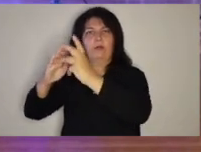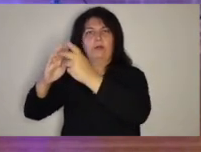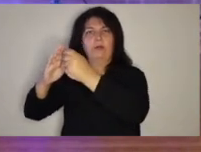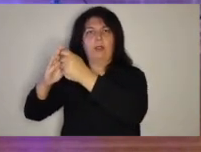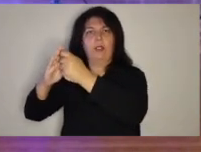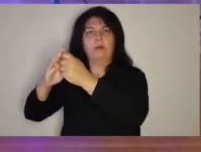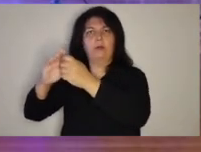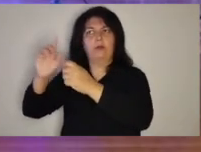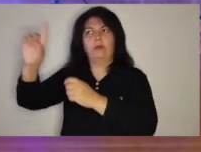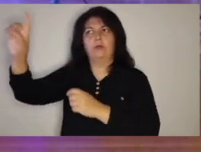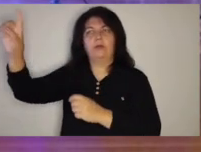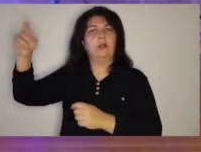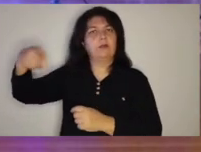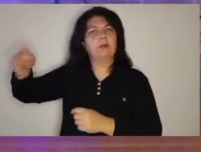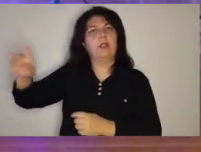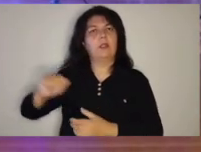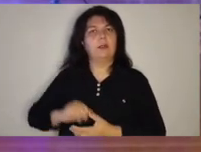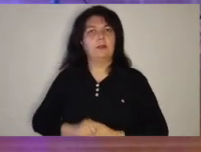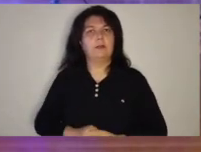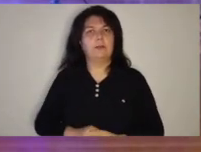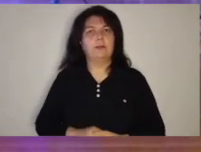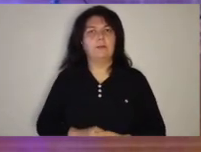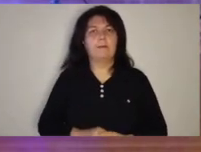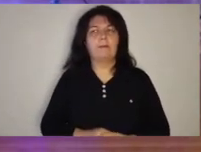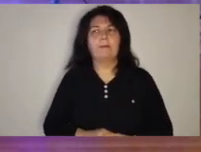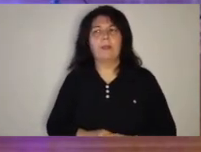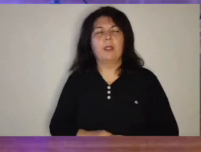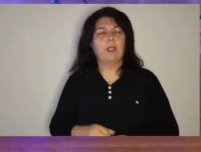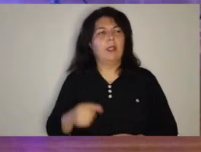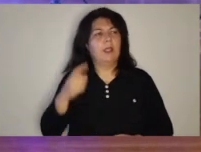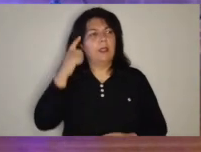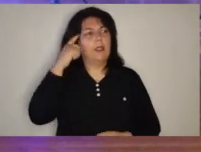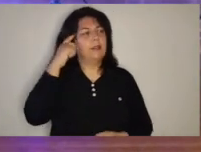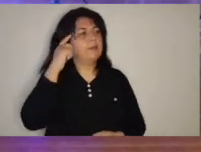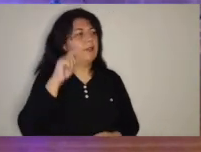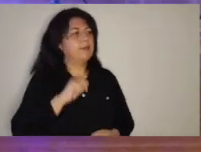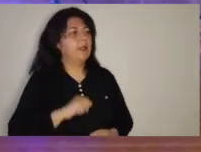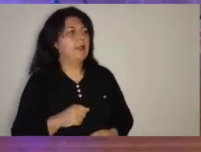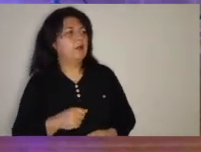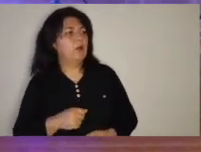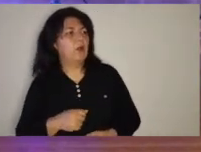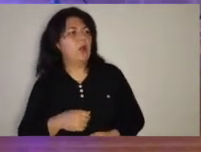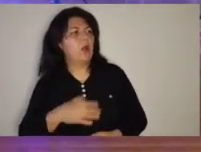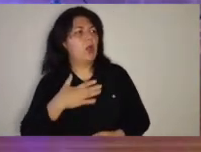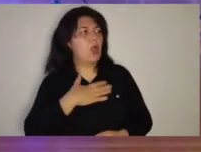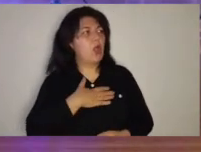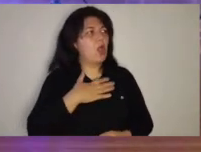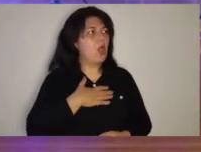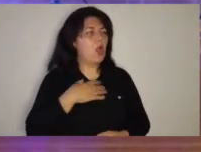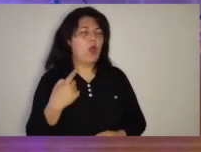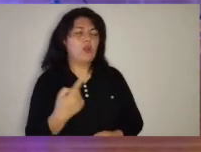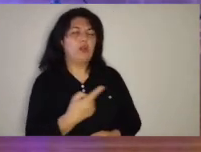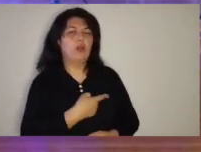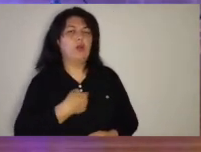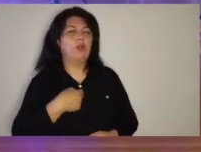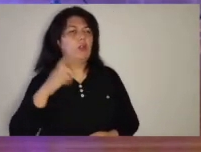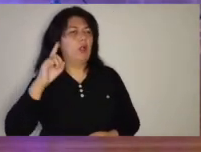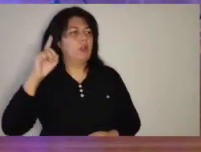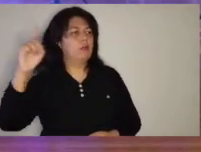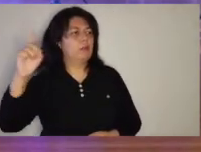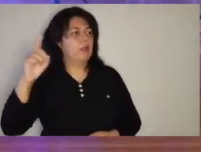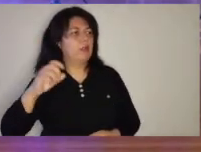aí disseram que eles colocaram lá porque eles falaram assim, o Deus, nosso Deus é mais forte do que o Deus de